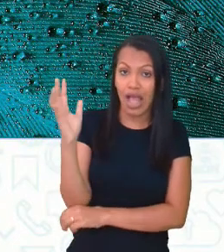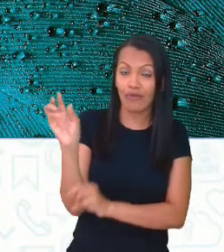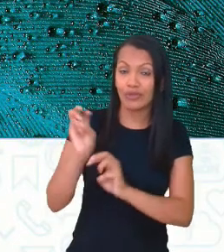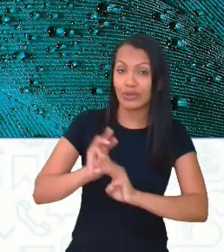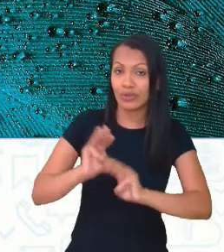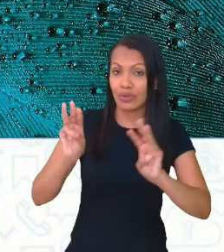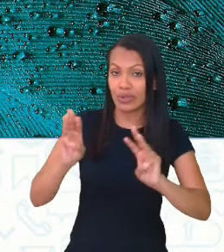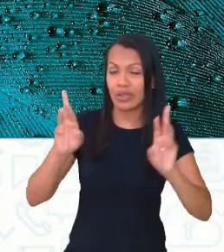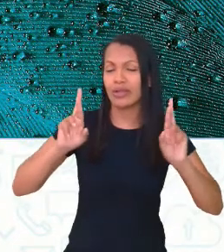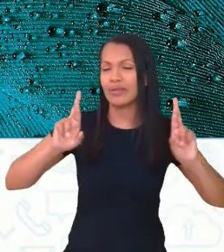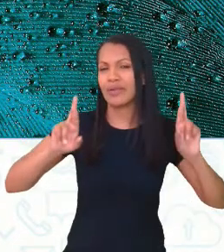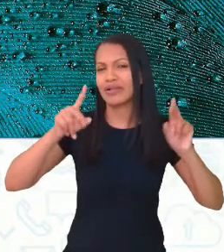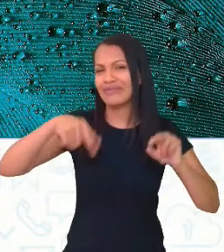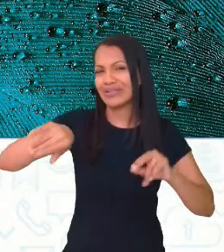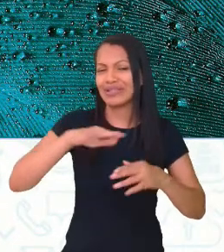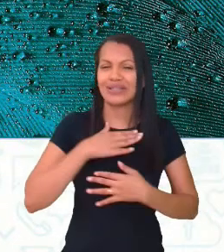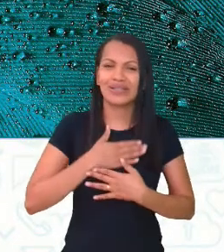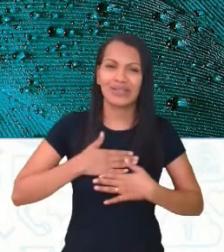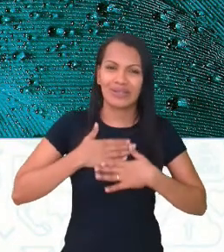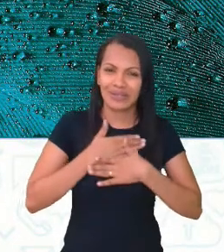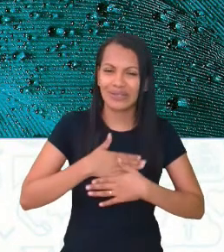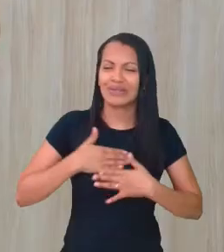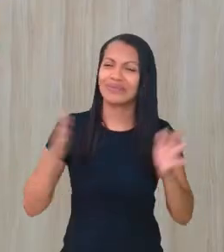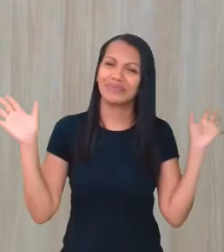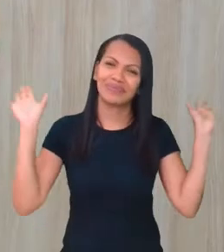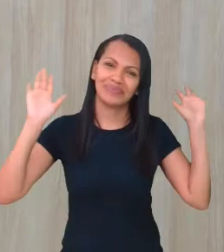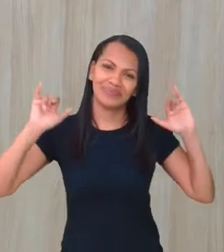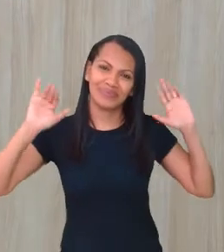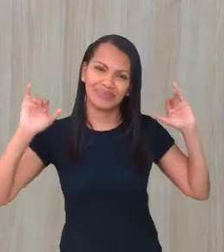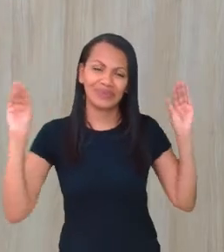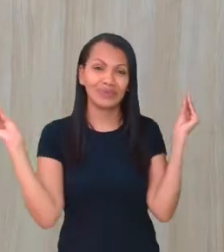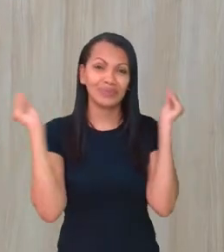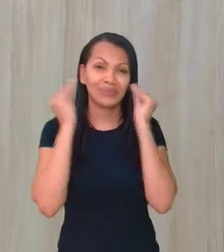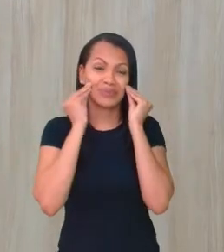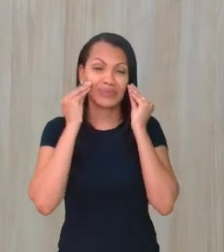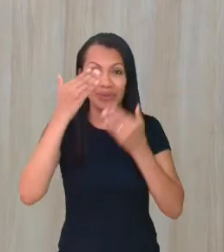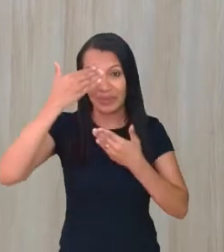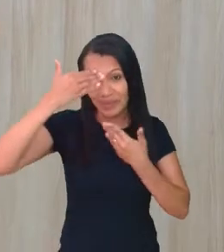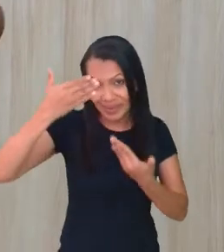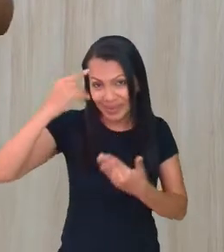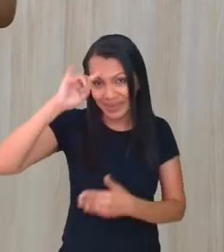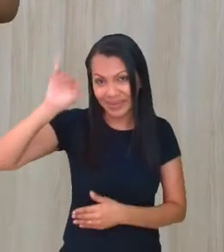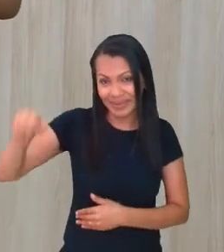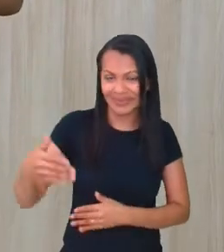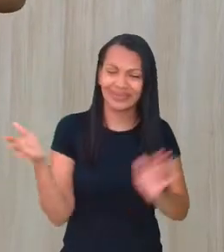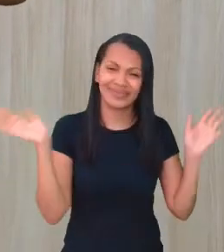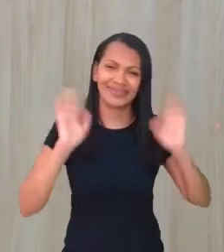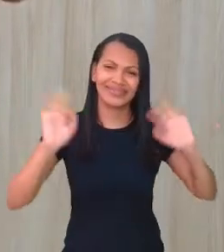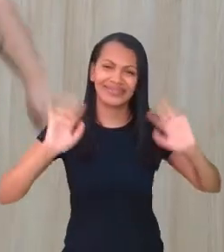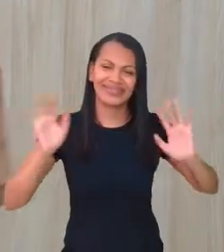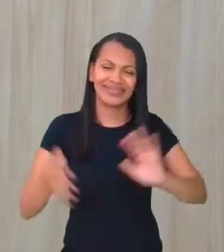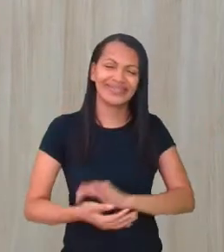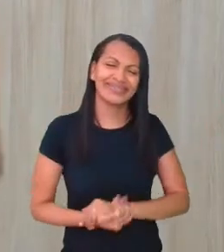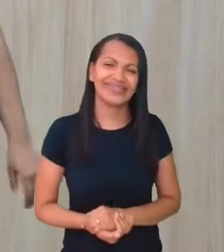tá certo? Eu espero que vocês tenham gostado. Eu me despeço por aqui. Um cheiro. Obrigada, Jéssica, e até a próxima.